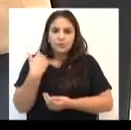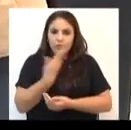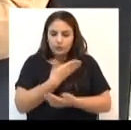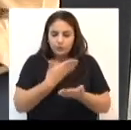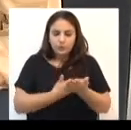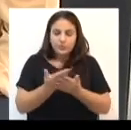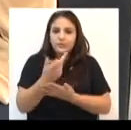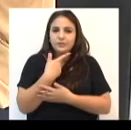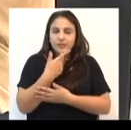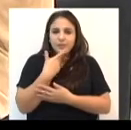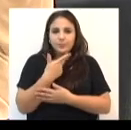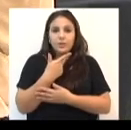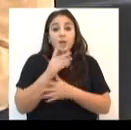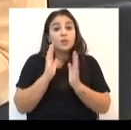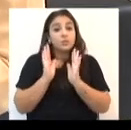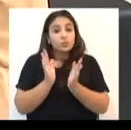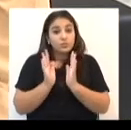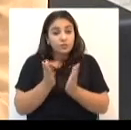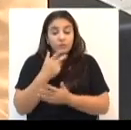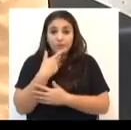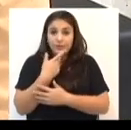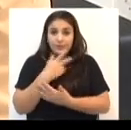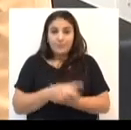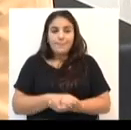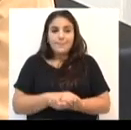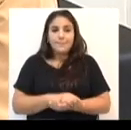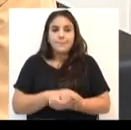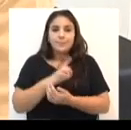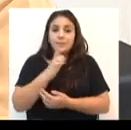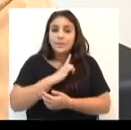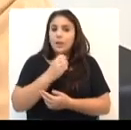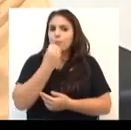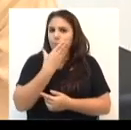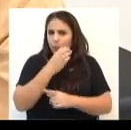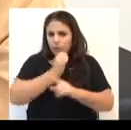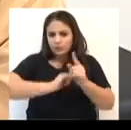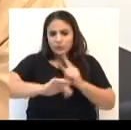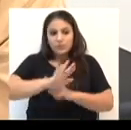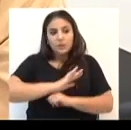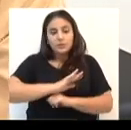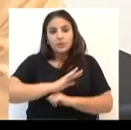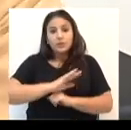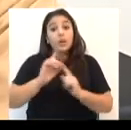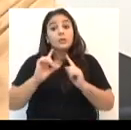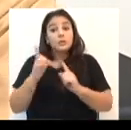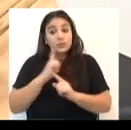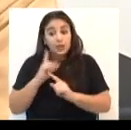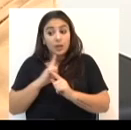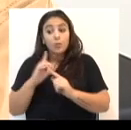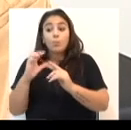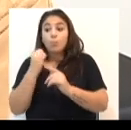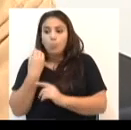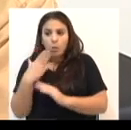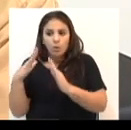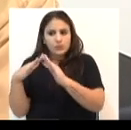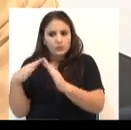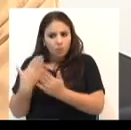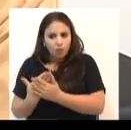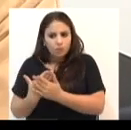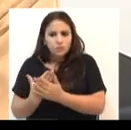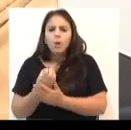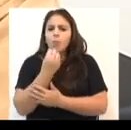Nós no início falamos, né? Alguém já disse que se tem uma boa sociedade, quando se tem boas escolas e bons